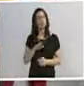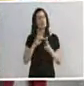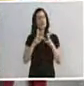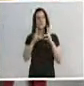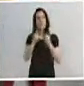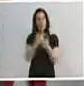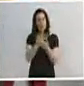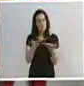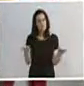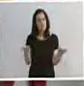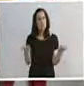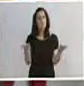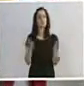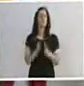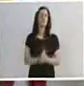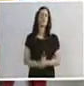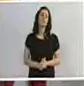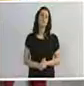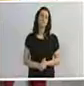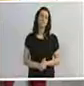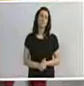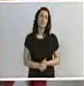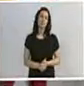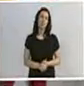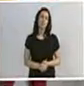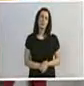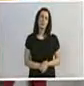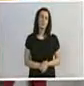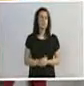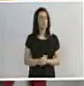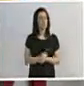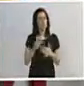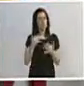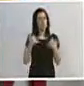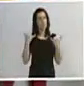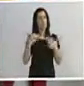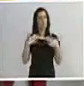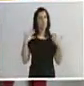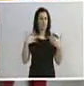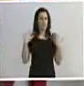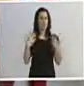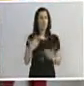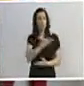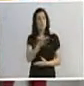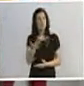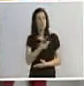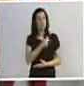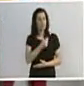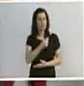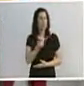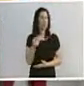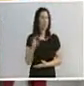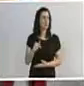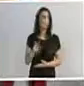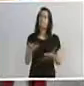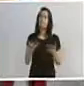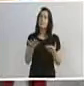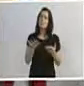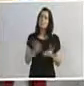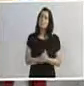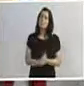comunitárias, Demário, Jorge, Marciana, grande orgulho e alegria tê-los essa tarde aqui. Senhor presidente, queria